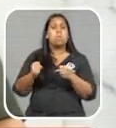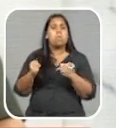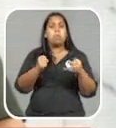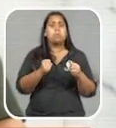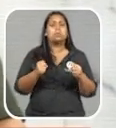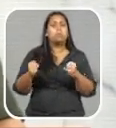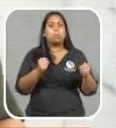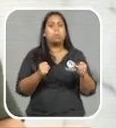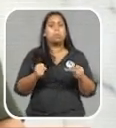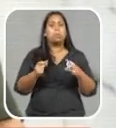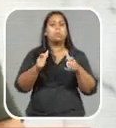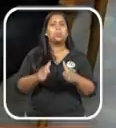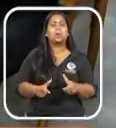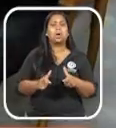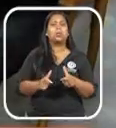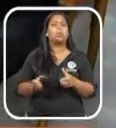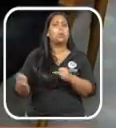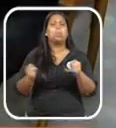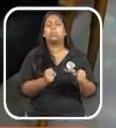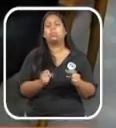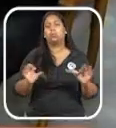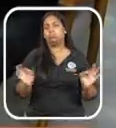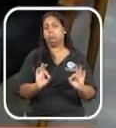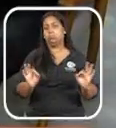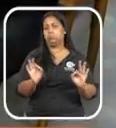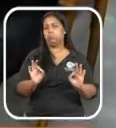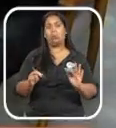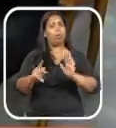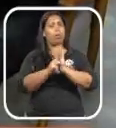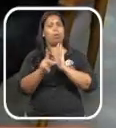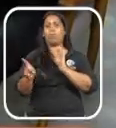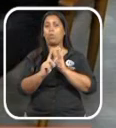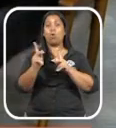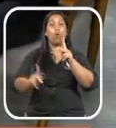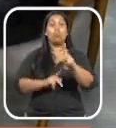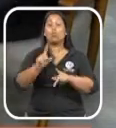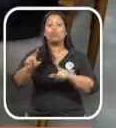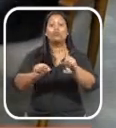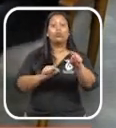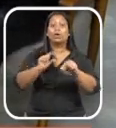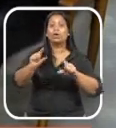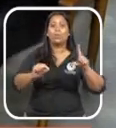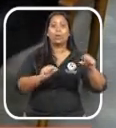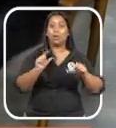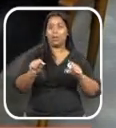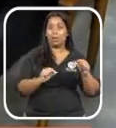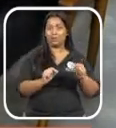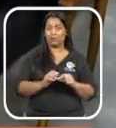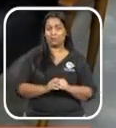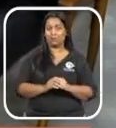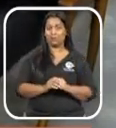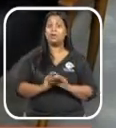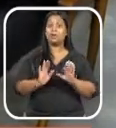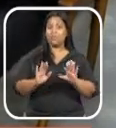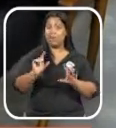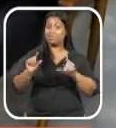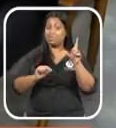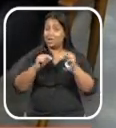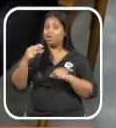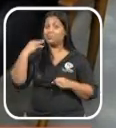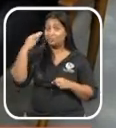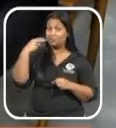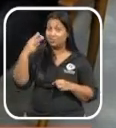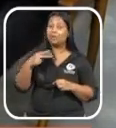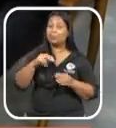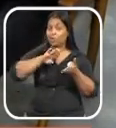faz parte. Que, não, né, que o povo não elege os promotores, mas elege os vereadores e pode tirar de 4 em 4 Sim. anos. Os vereadores, o